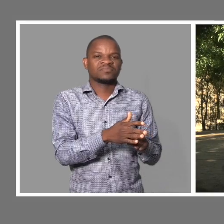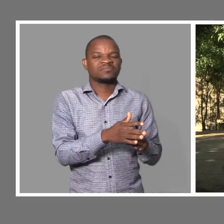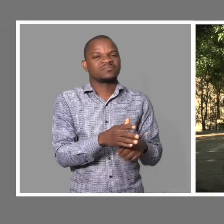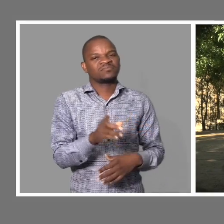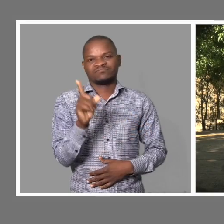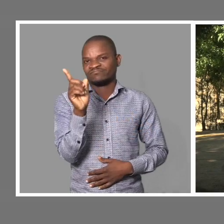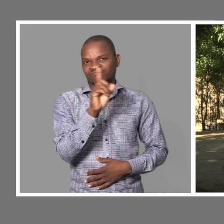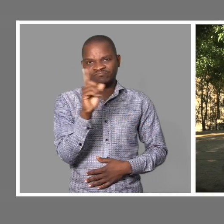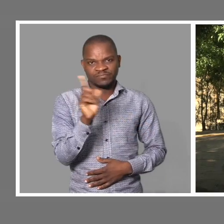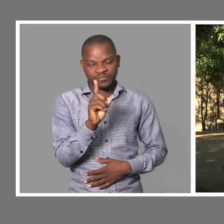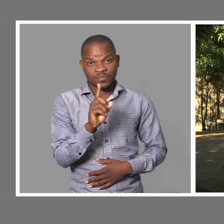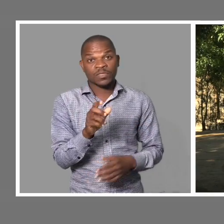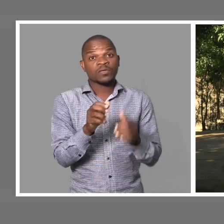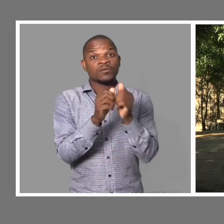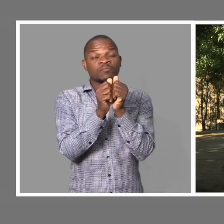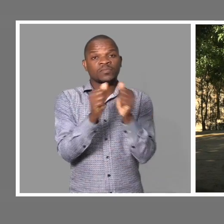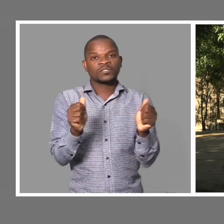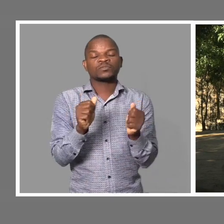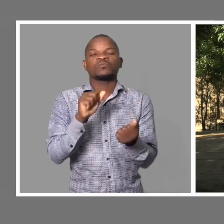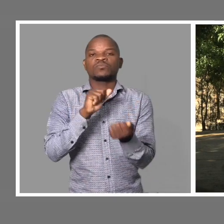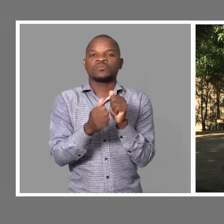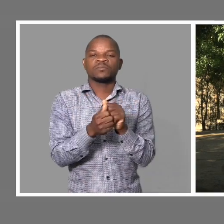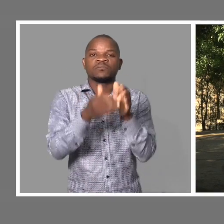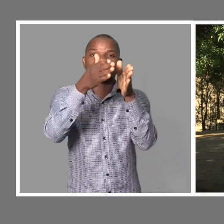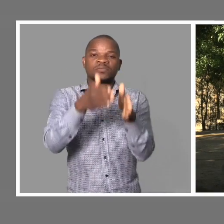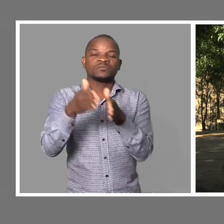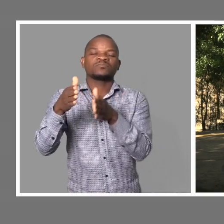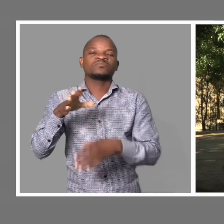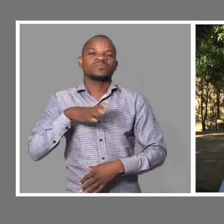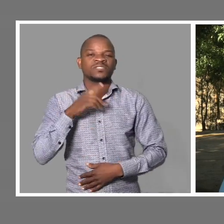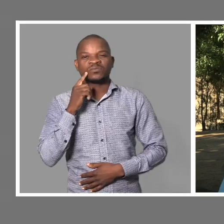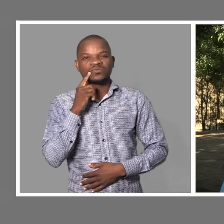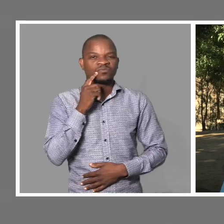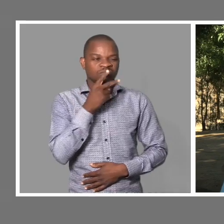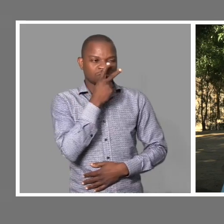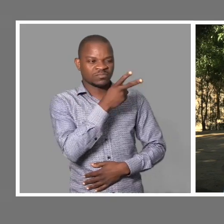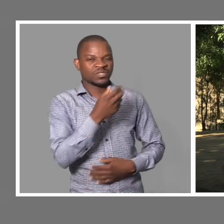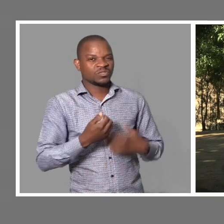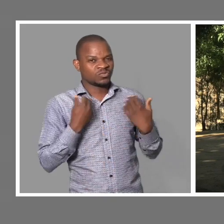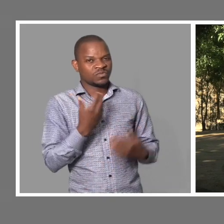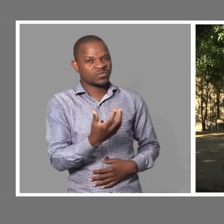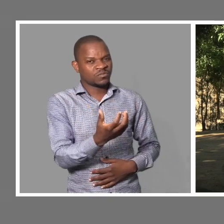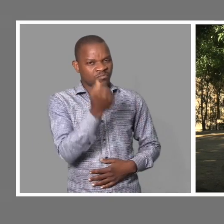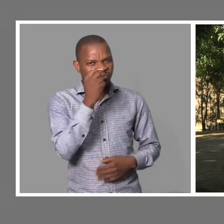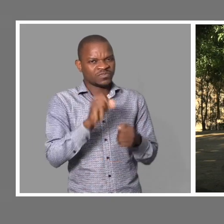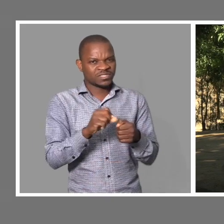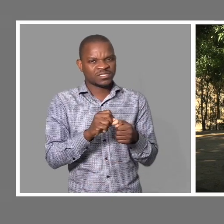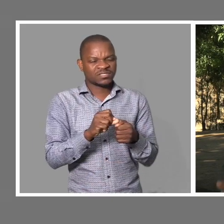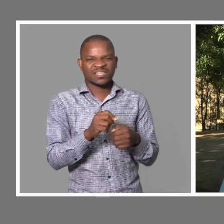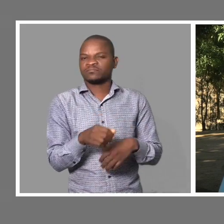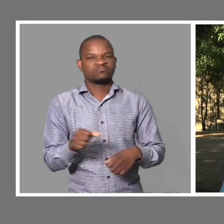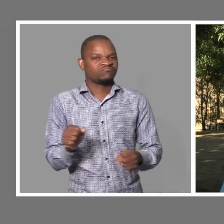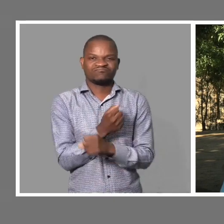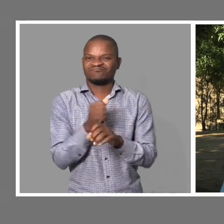como é é preconceituosa, não. Mas é a dúvida que as pessoas têm. Será que esse gás